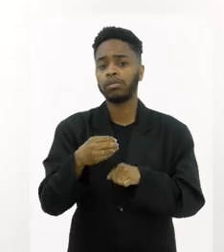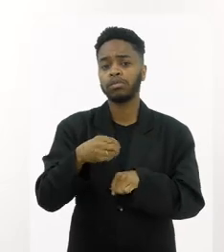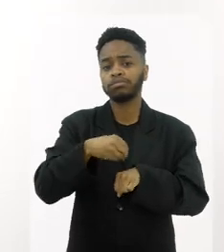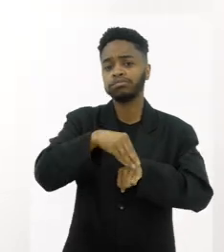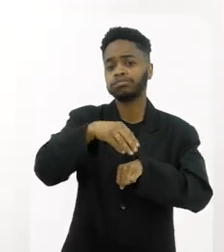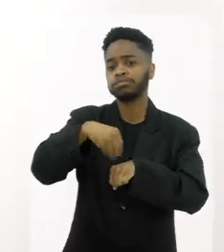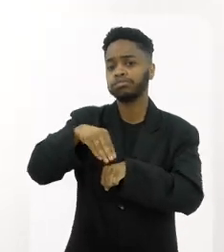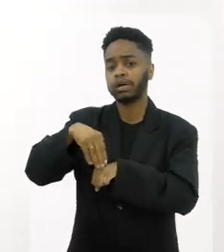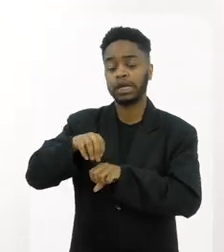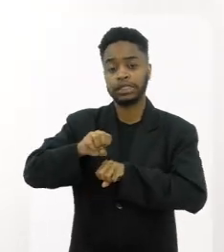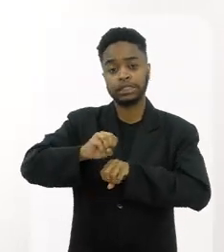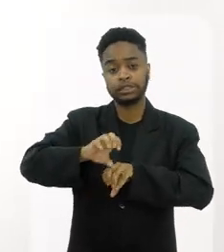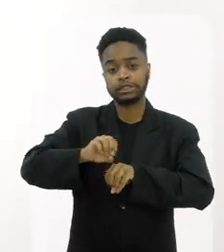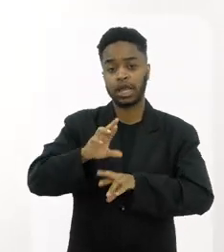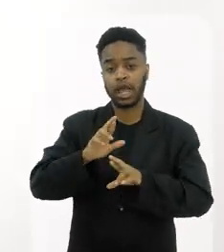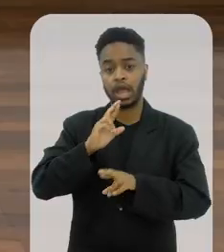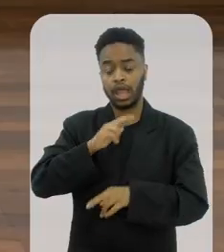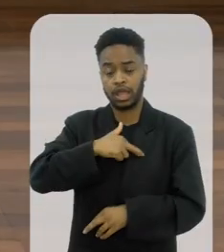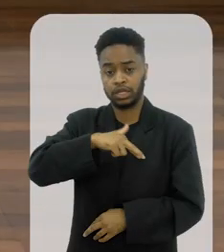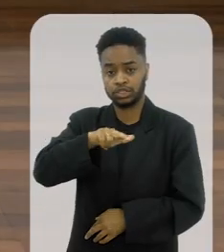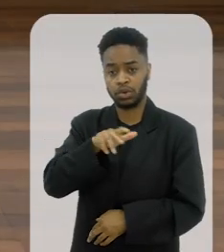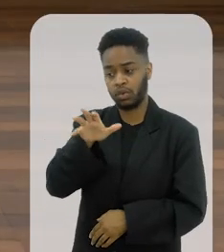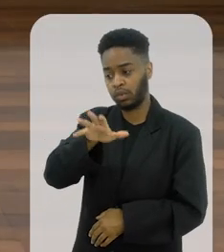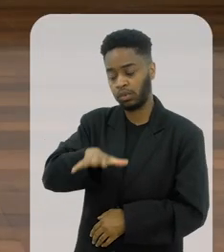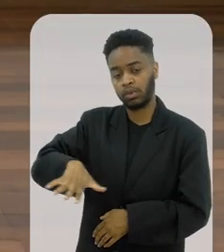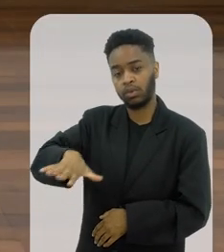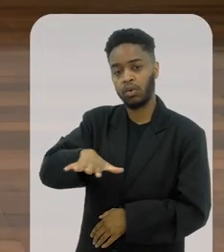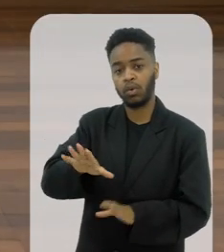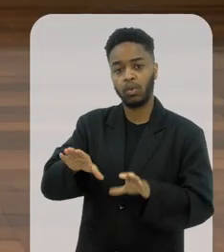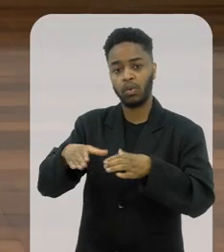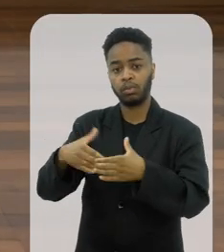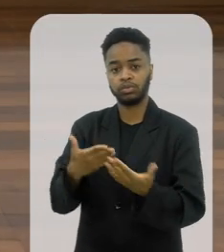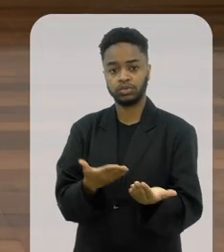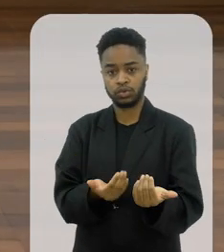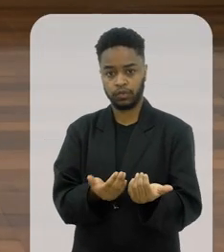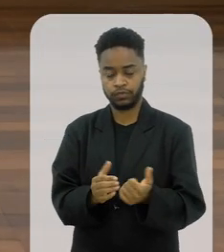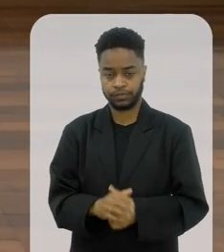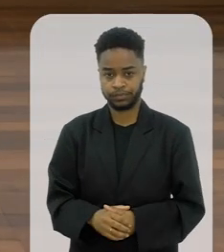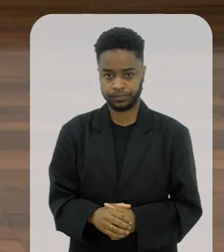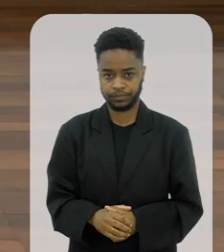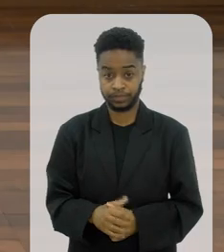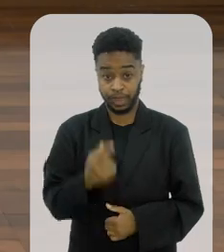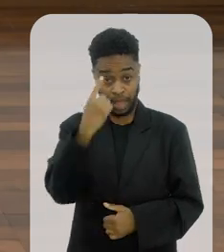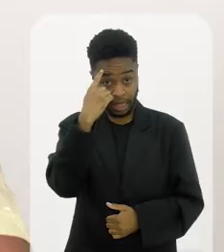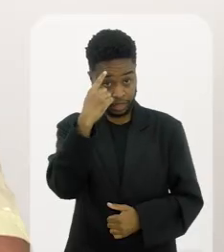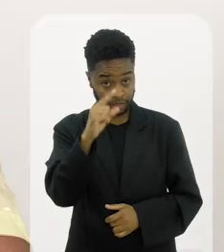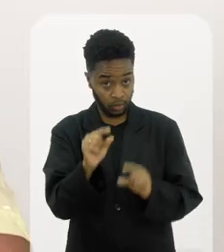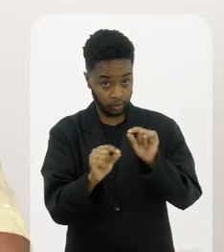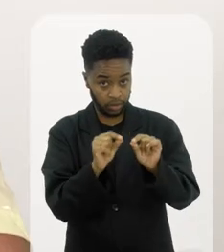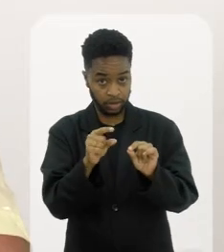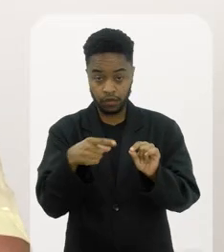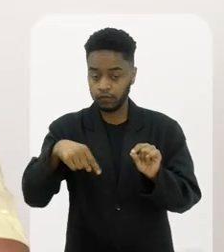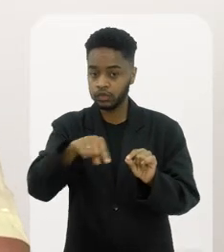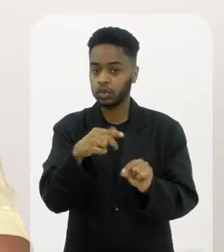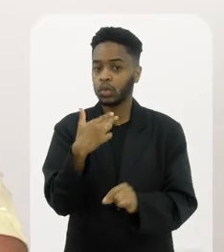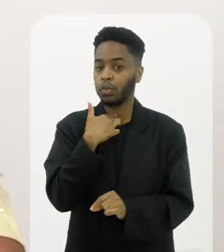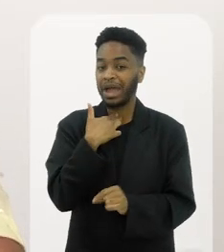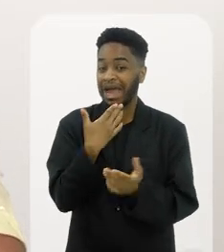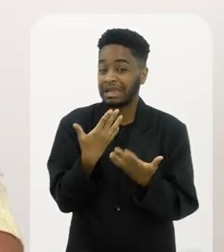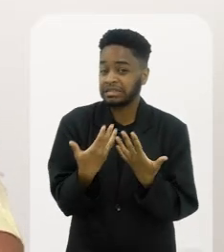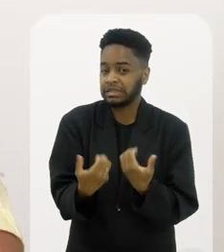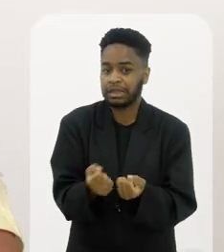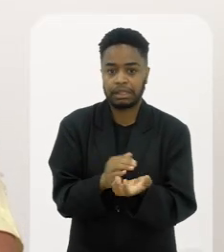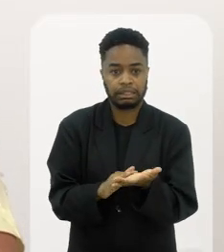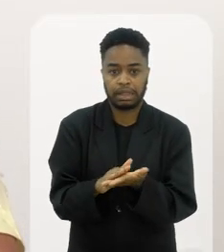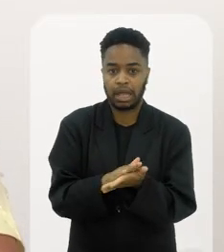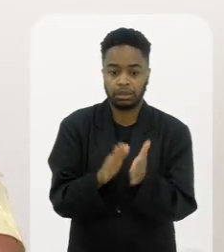passar a doutrina da religião para esses jovens? Olha, a ideia é assim. Você não deve